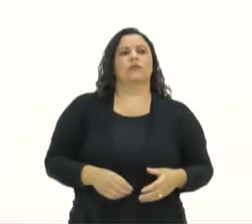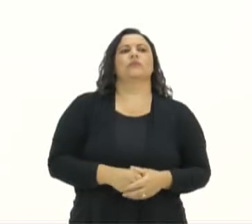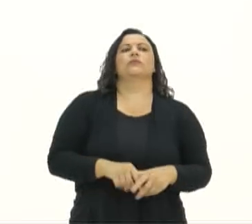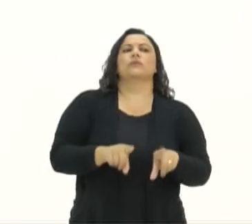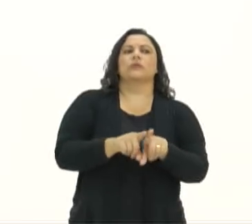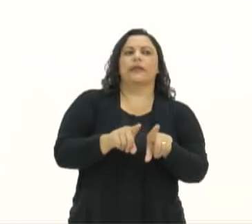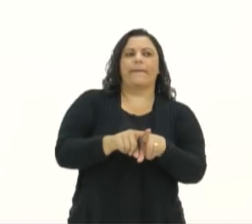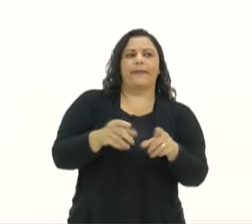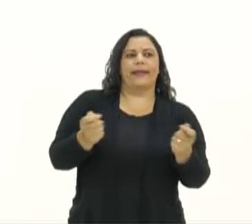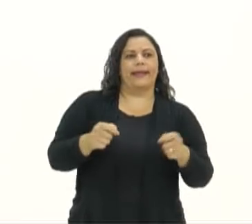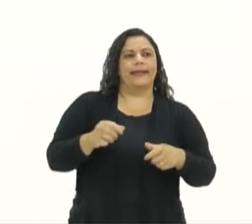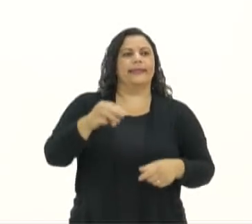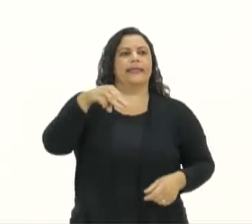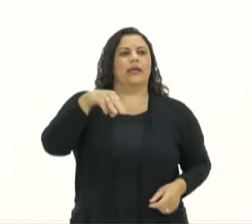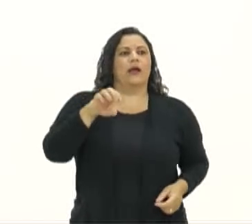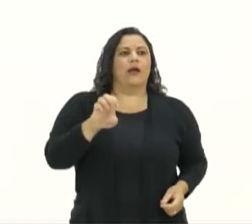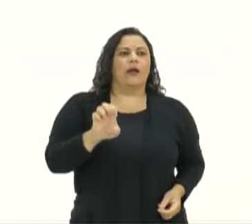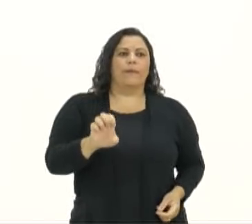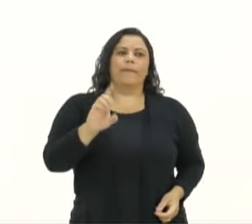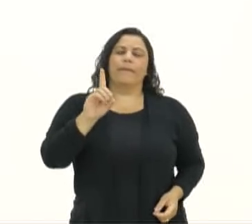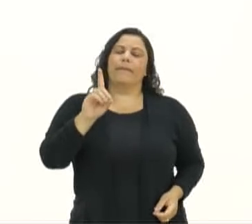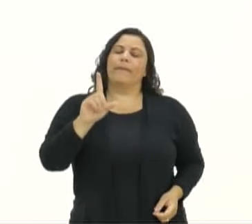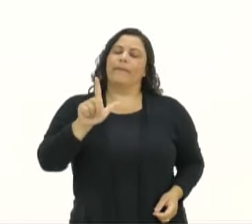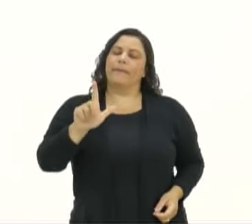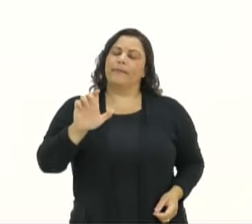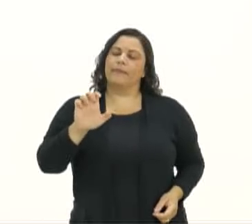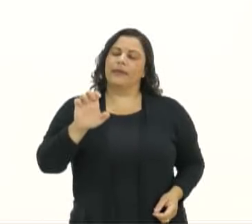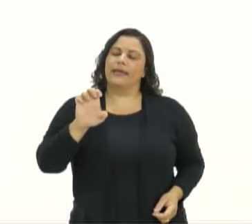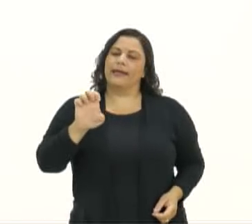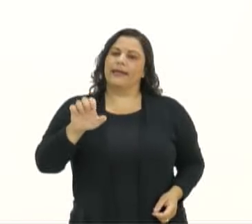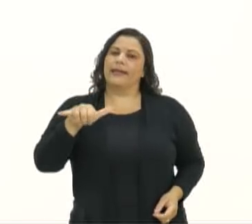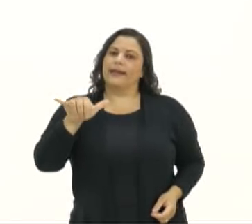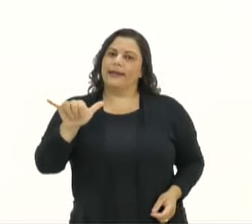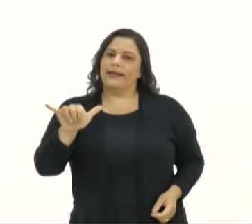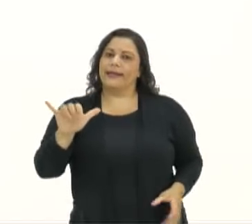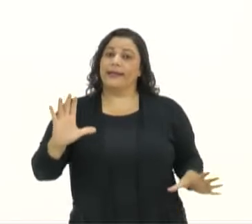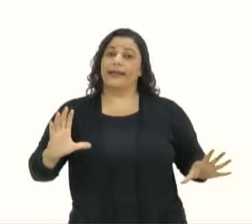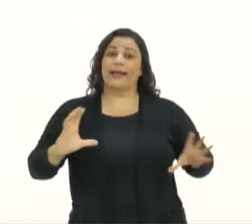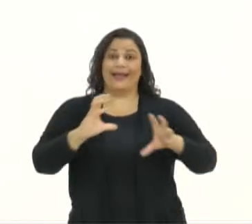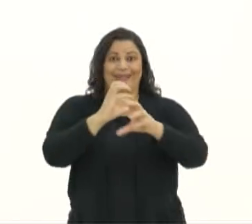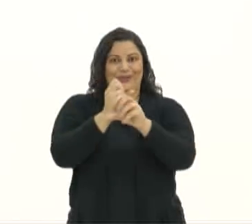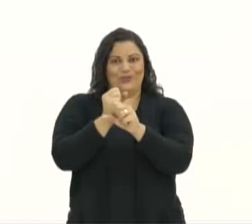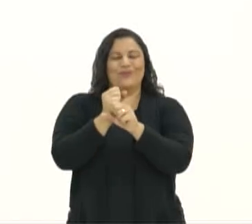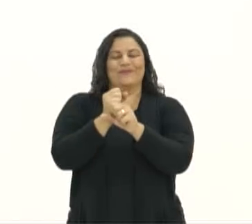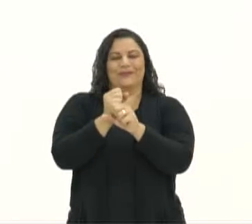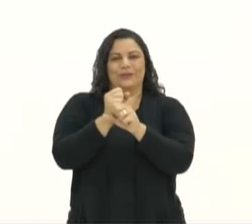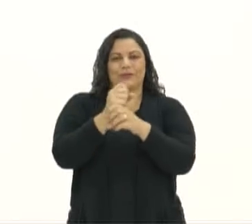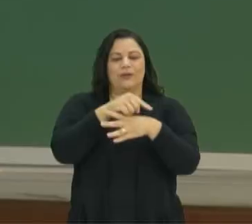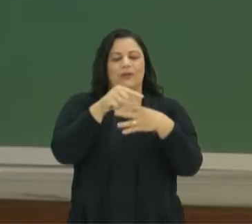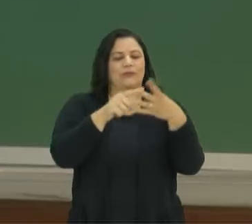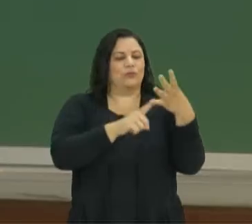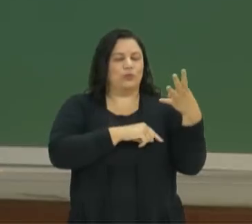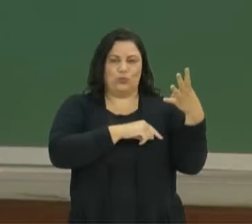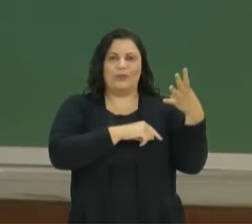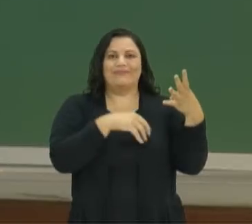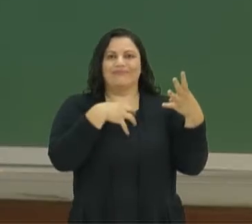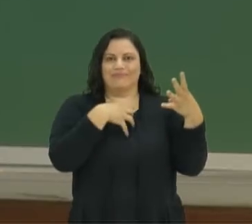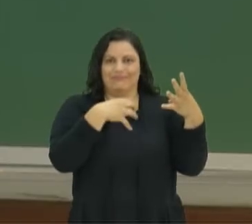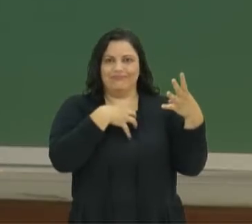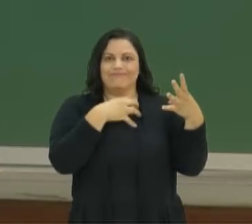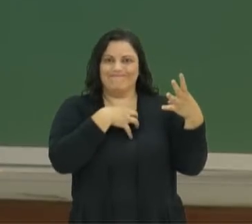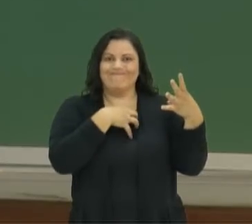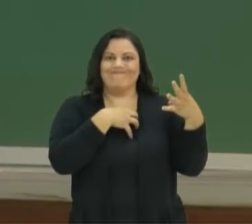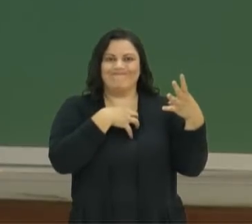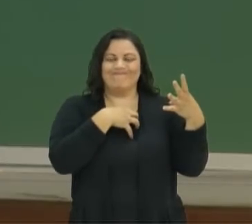daí nós temos o medley. O que é o medley? O medley é a junção dos 4 estilos de nado. É